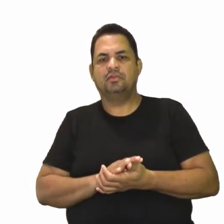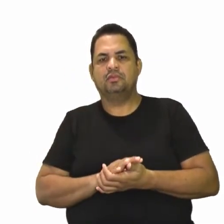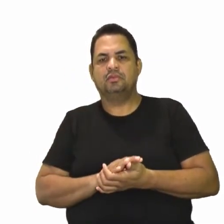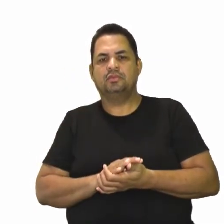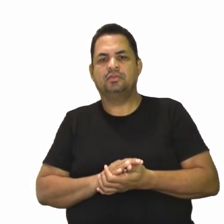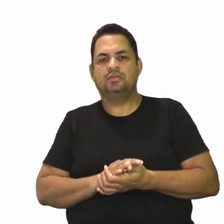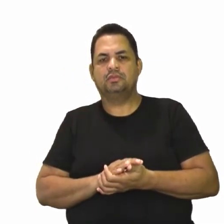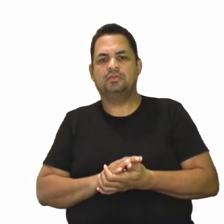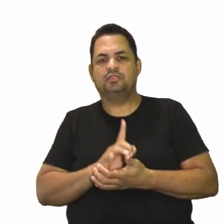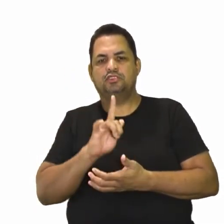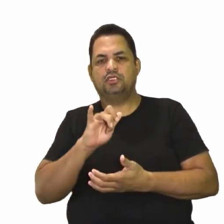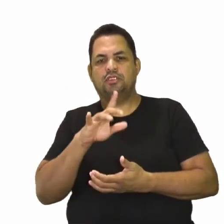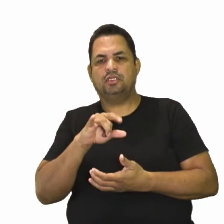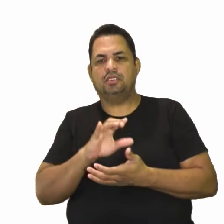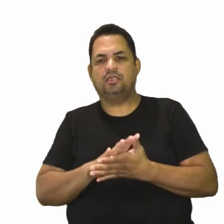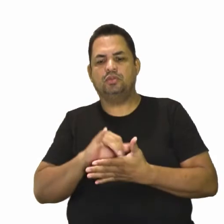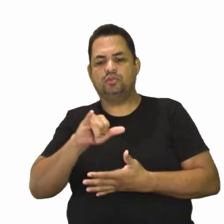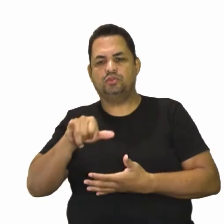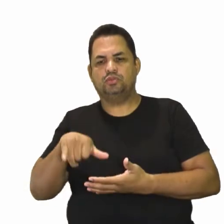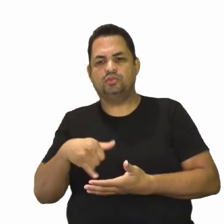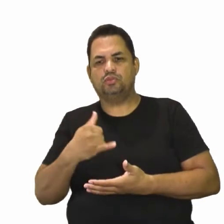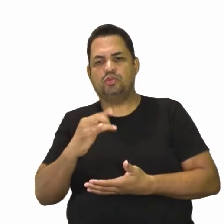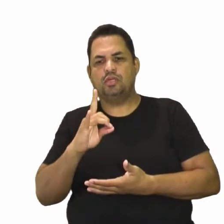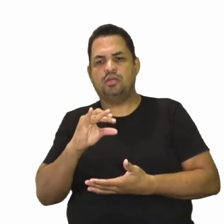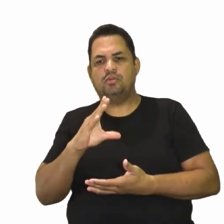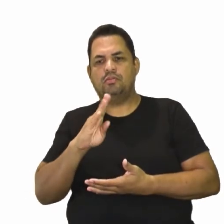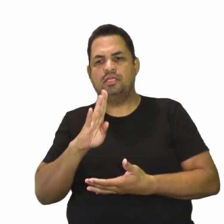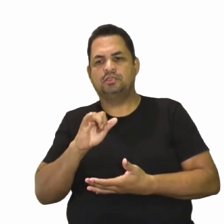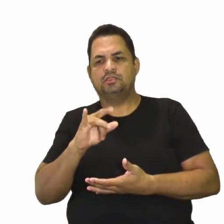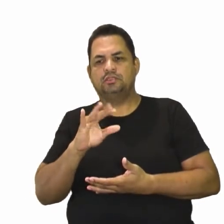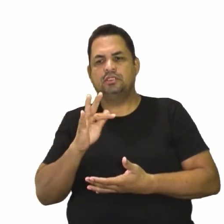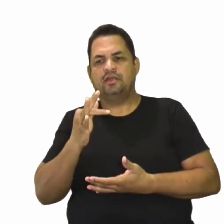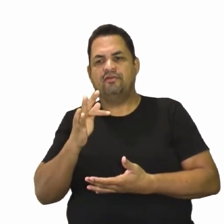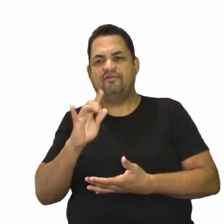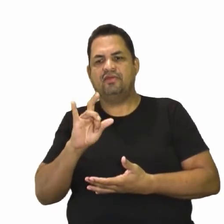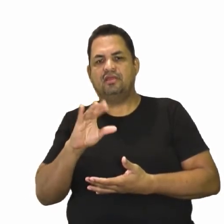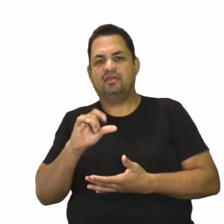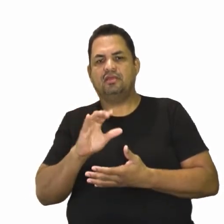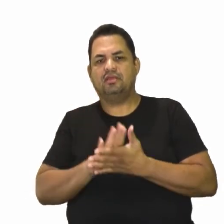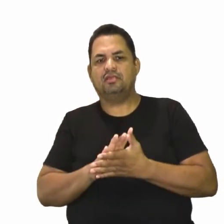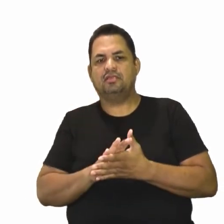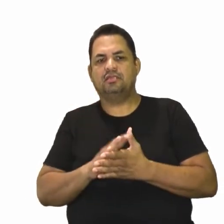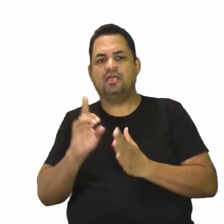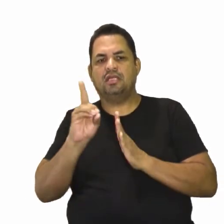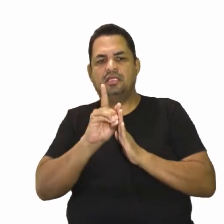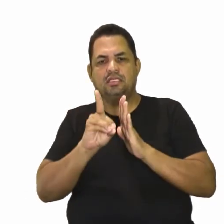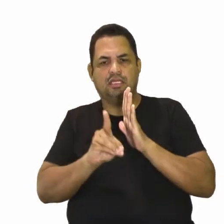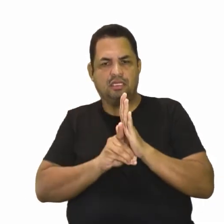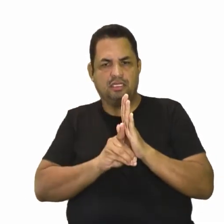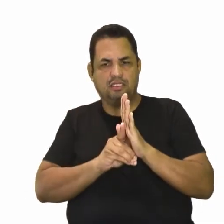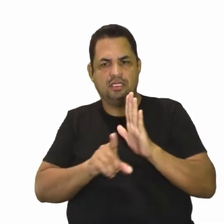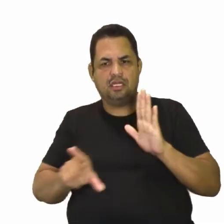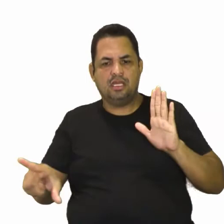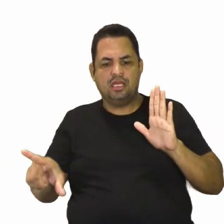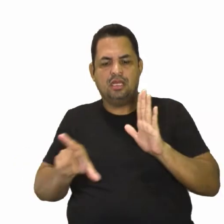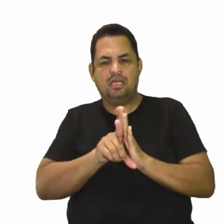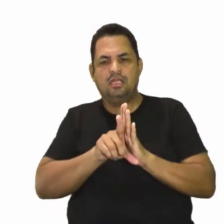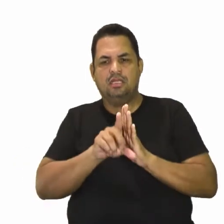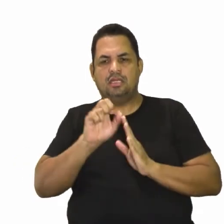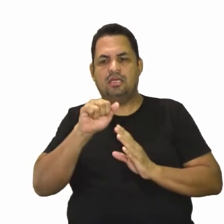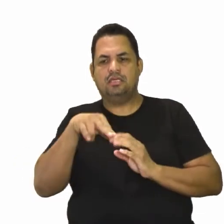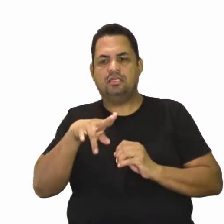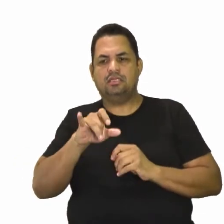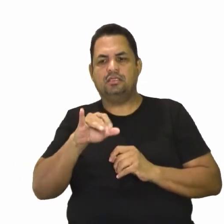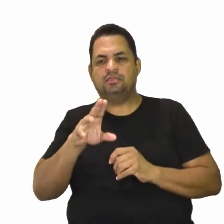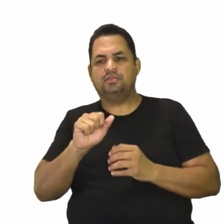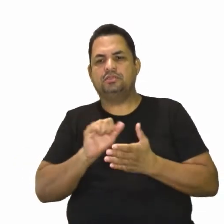João Batista Figueiredo decreta a lei de anistia. Vocês sabem o que é a lei de anistia? Só que a lei de anistia foi para